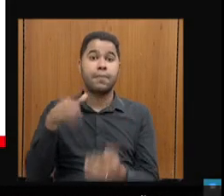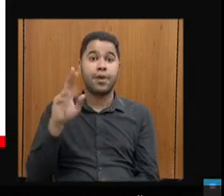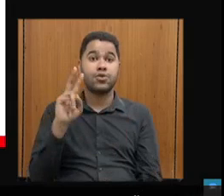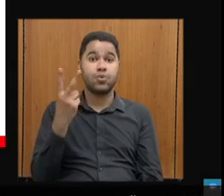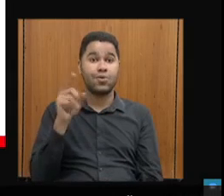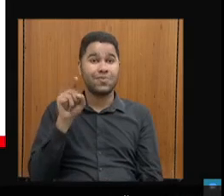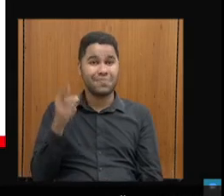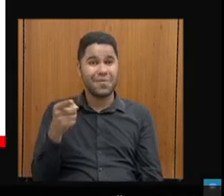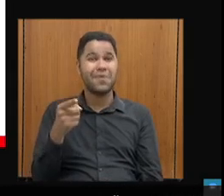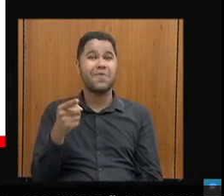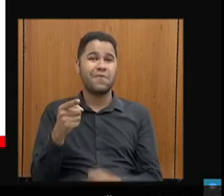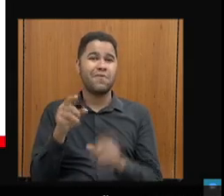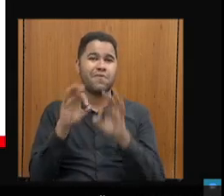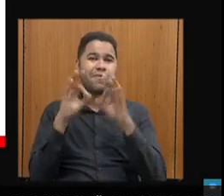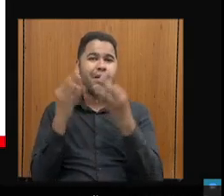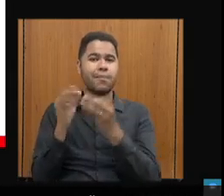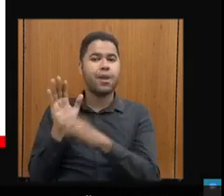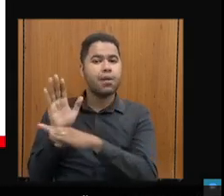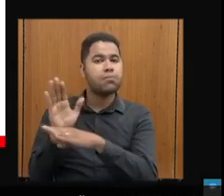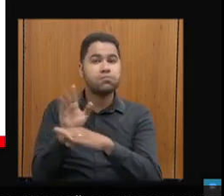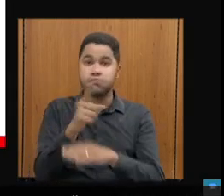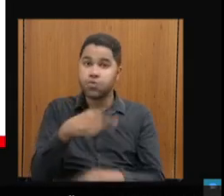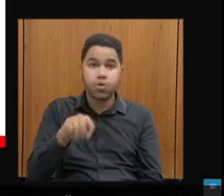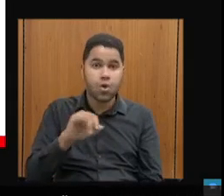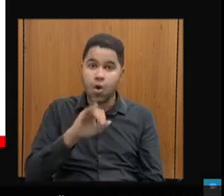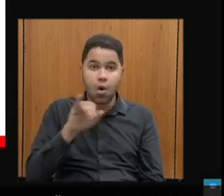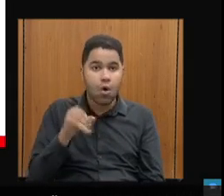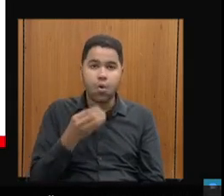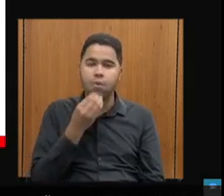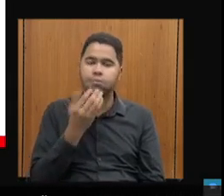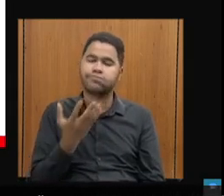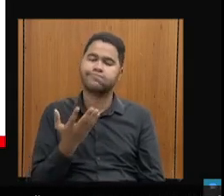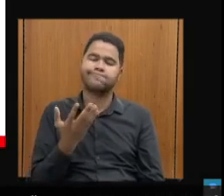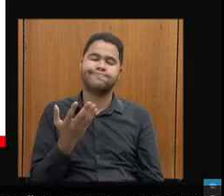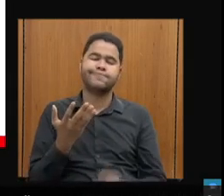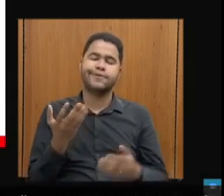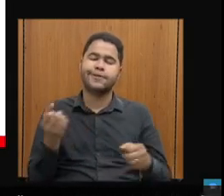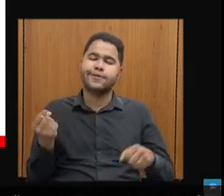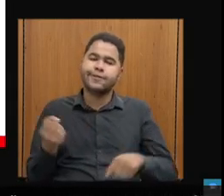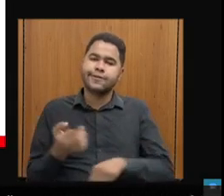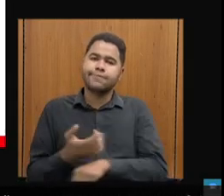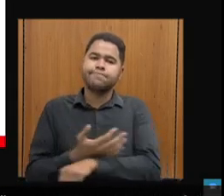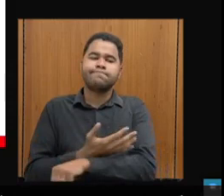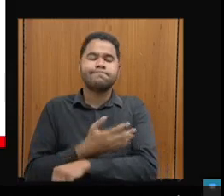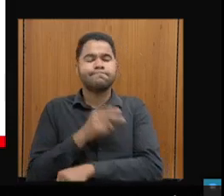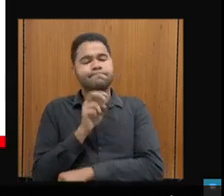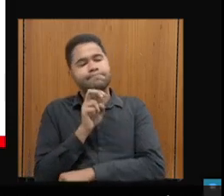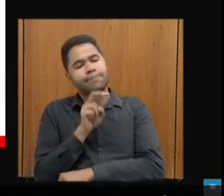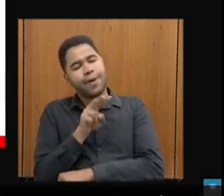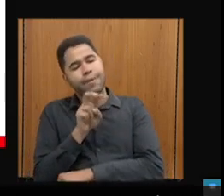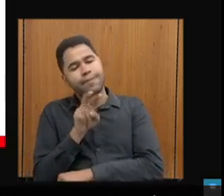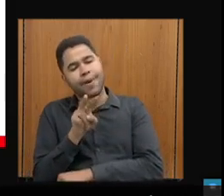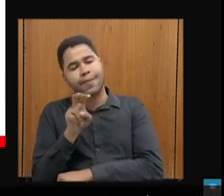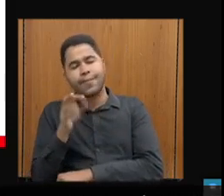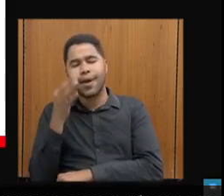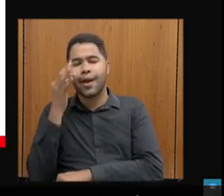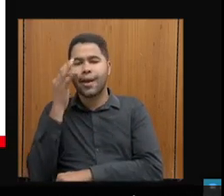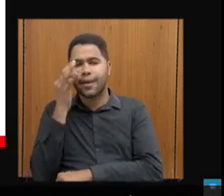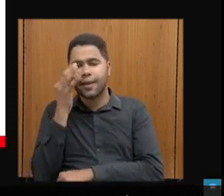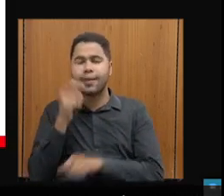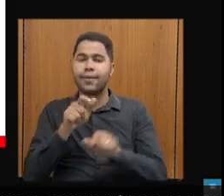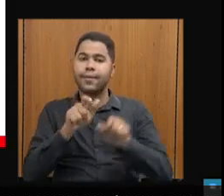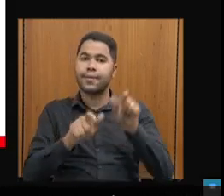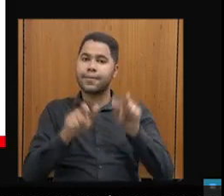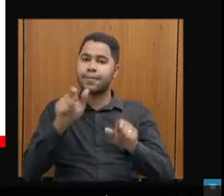beneficiadas para quem ainda não teve oportunidade é muito emocionante você enxergar você ver presenciar